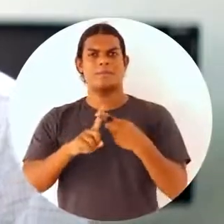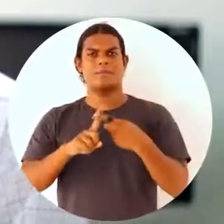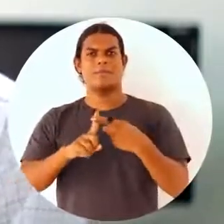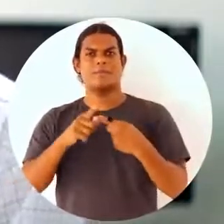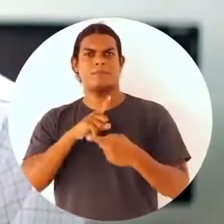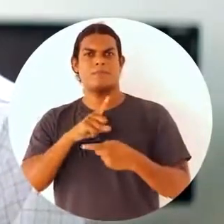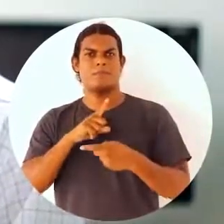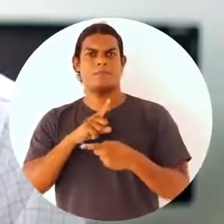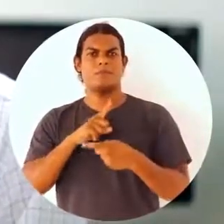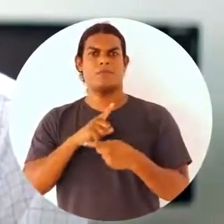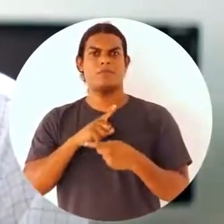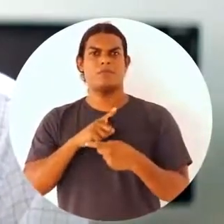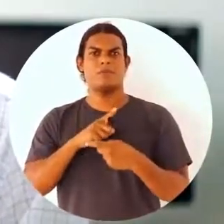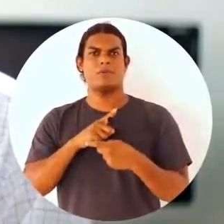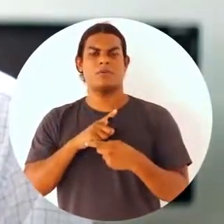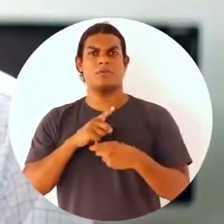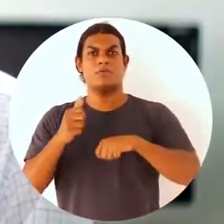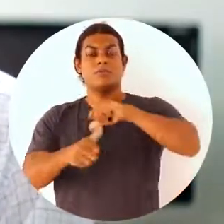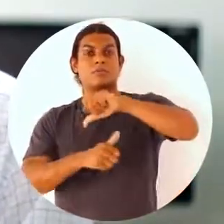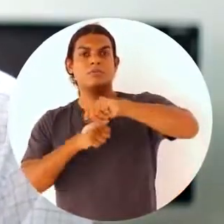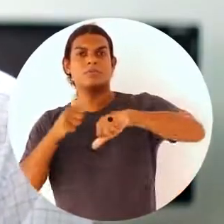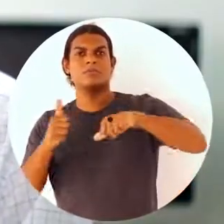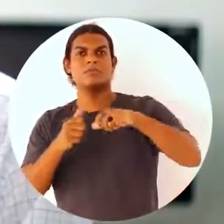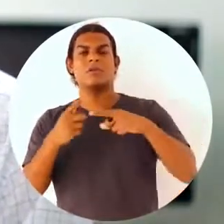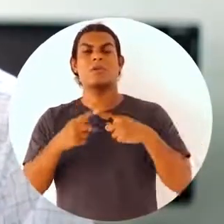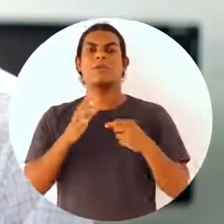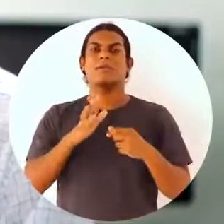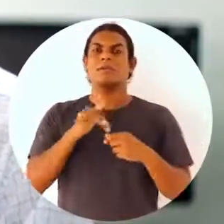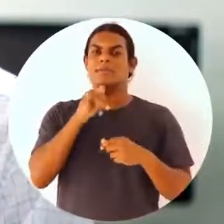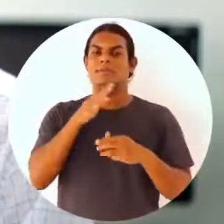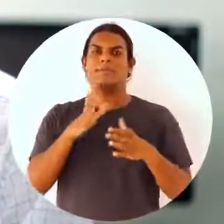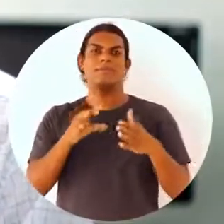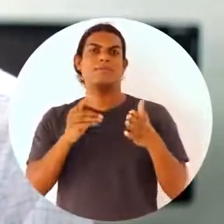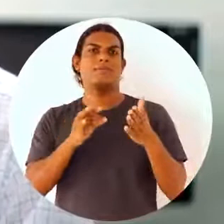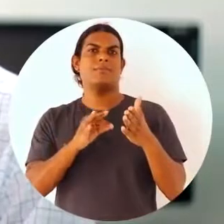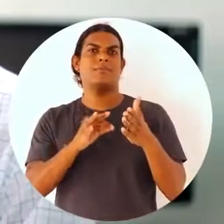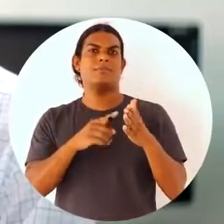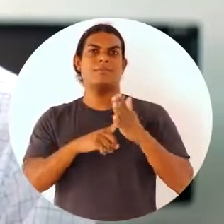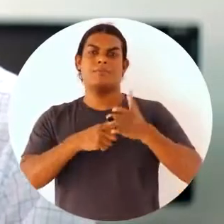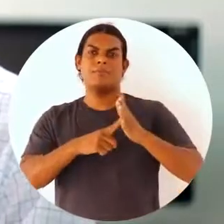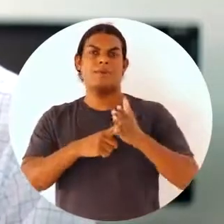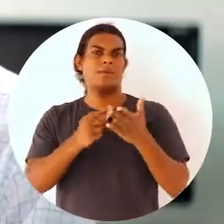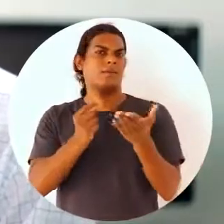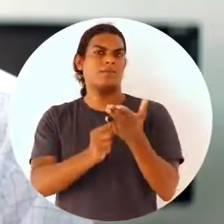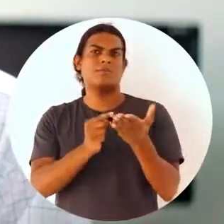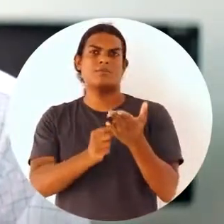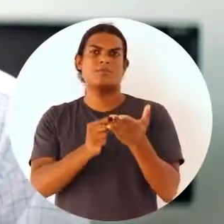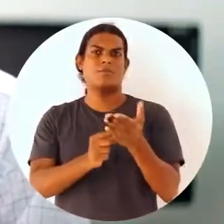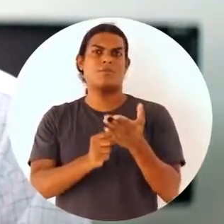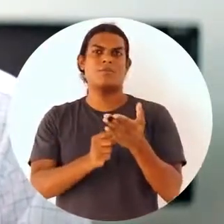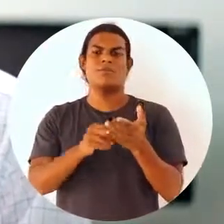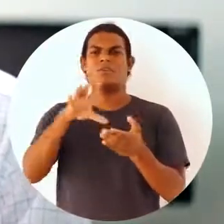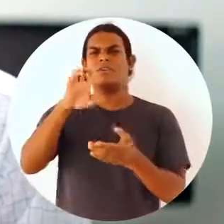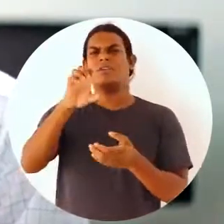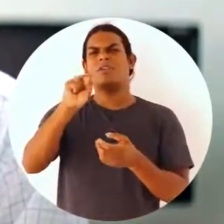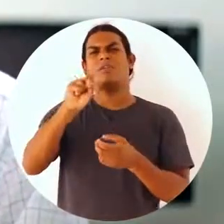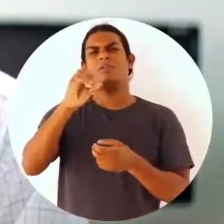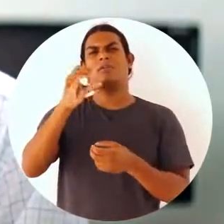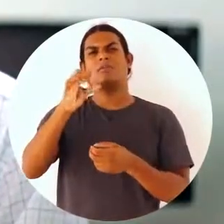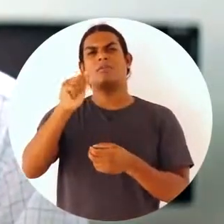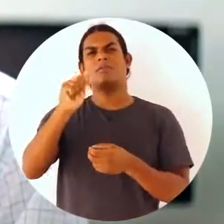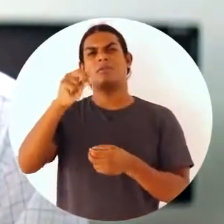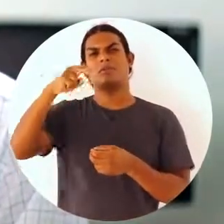de repente, tem agora uma máquina, um software que vem através de um scanner, que permite com que